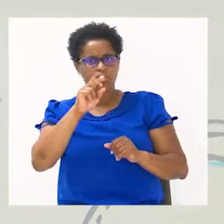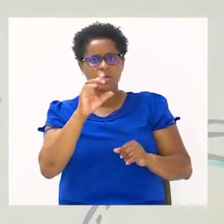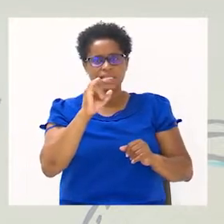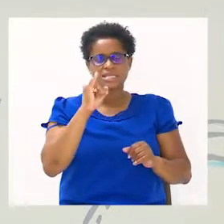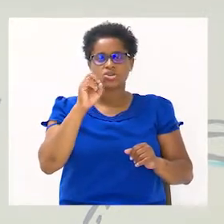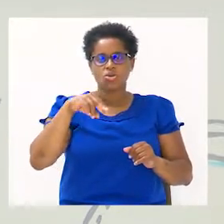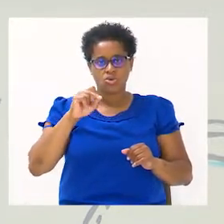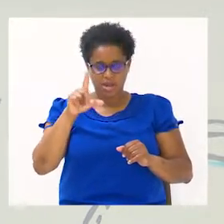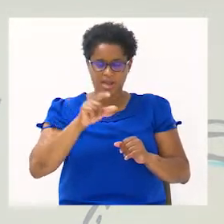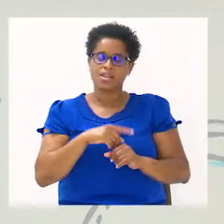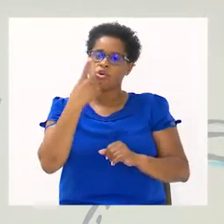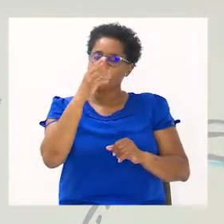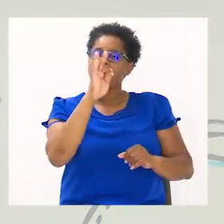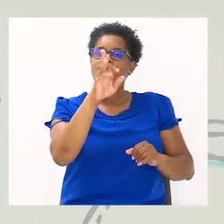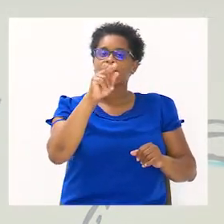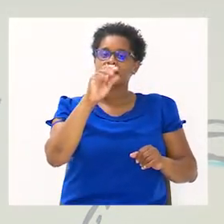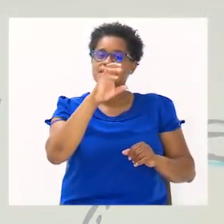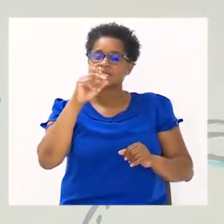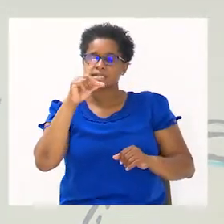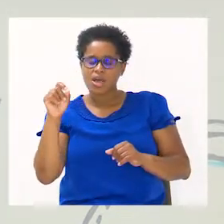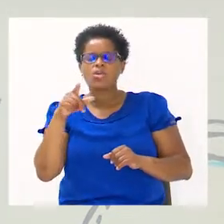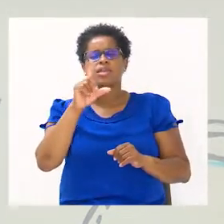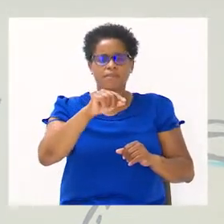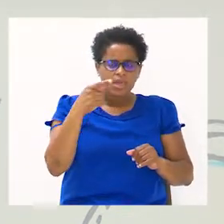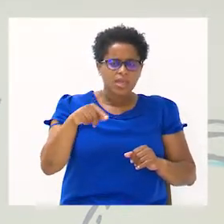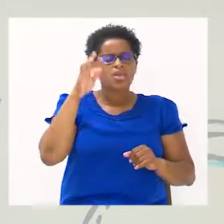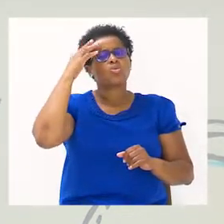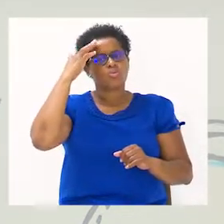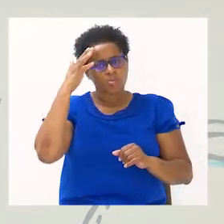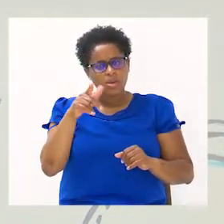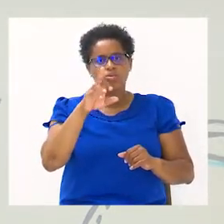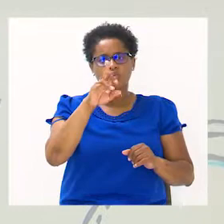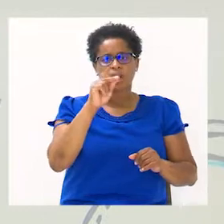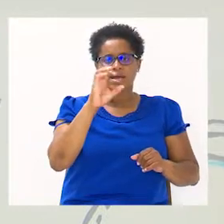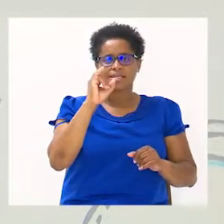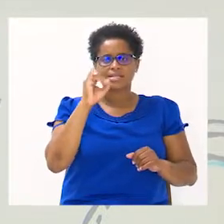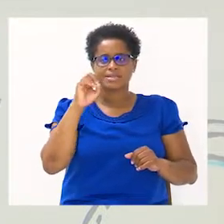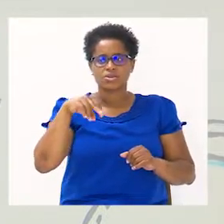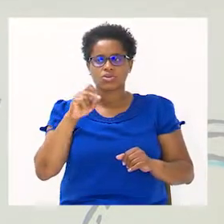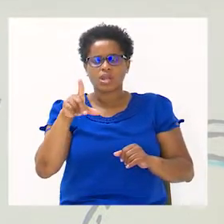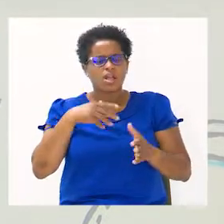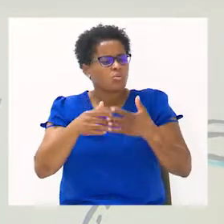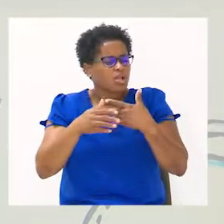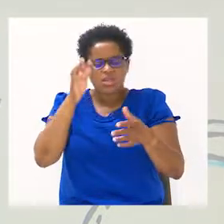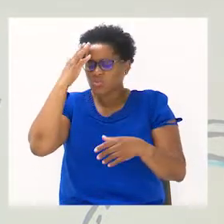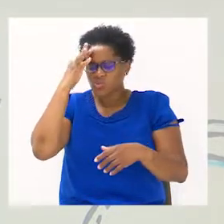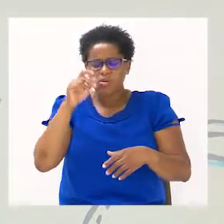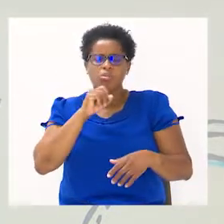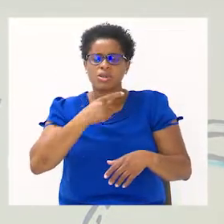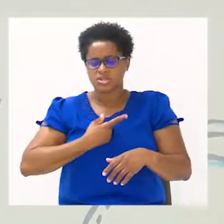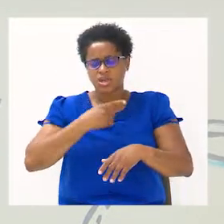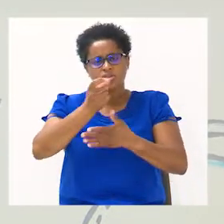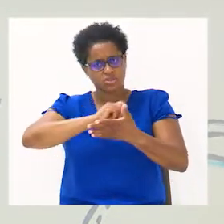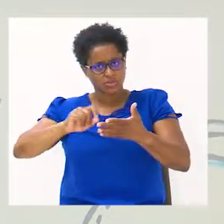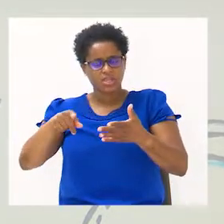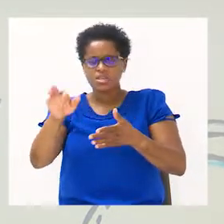Uma fração é um número racional. Qualquer número que pode ser representado desta forma, em forma de fração,